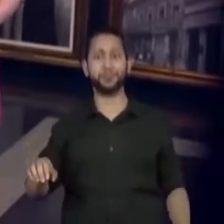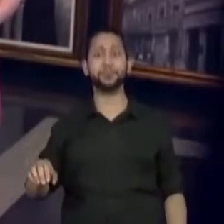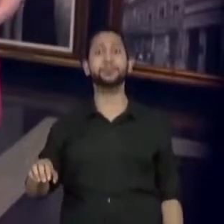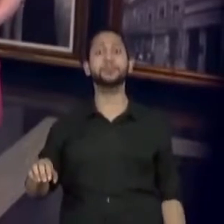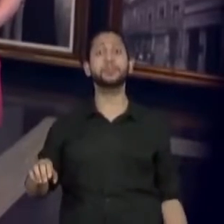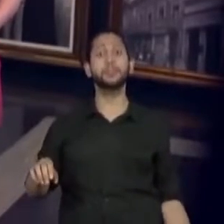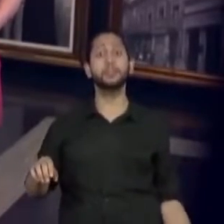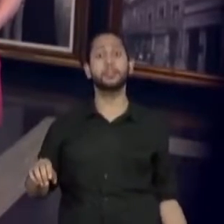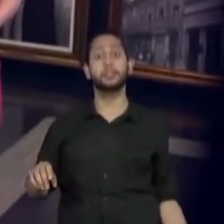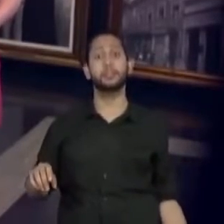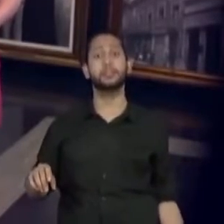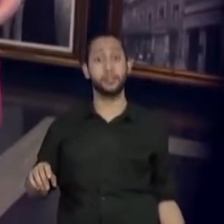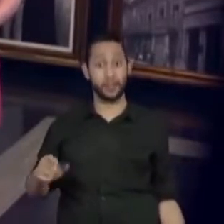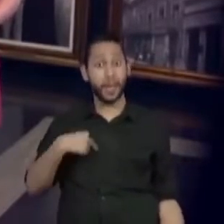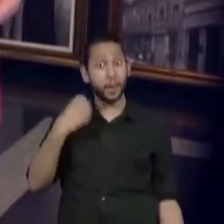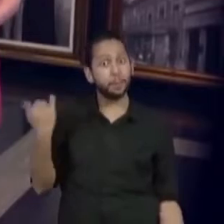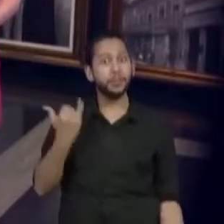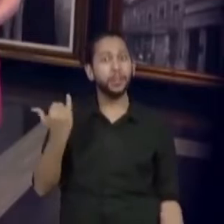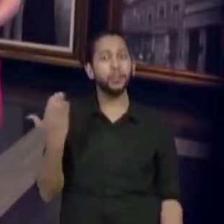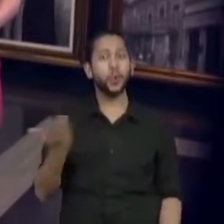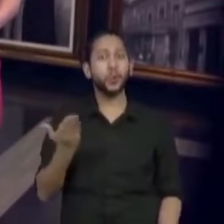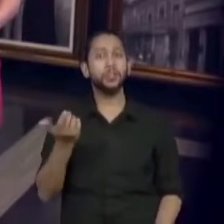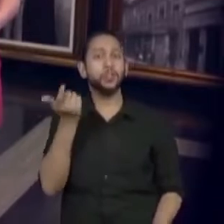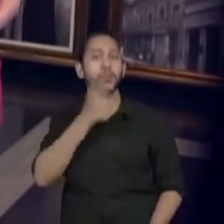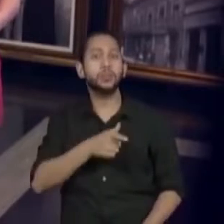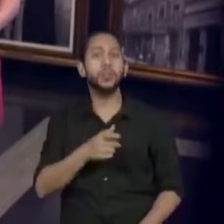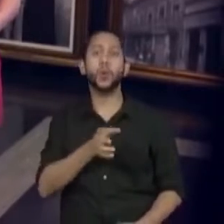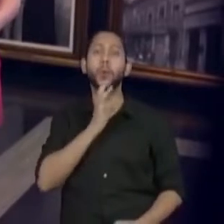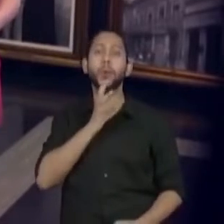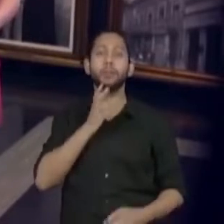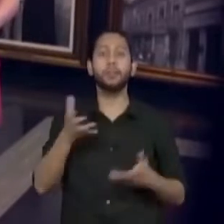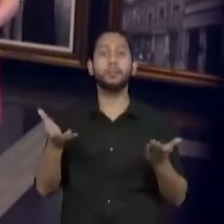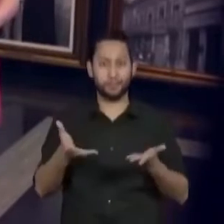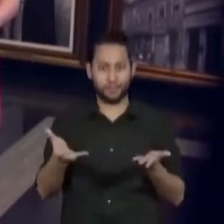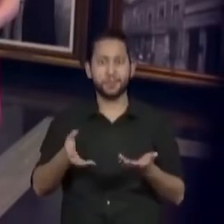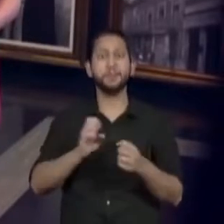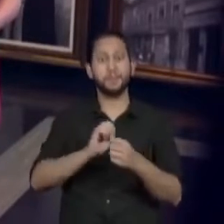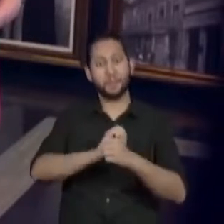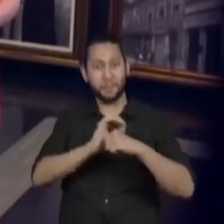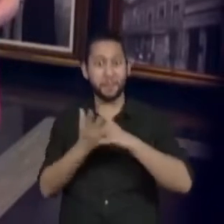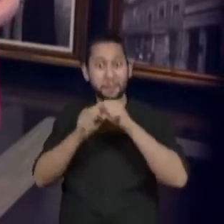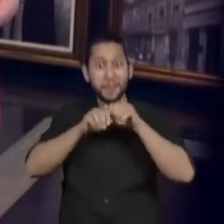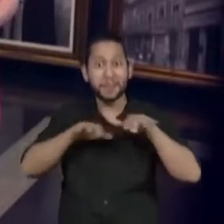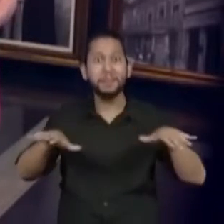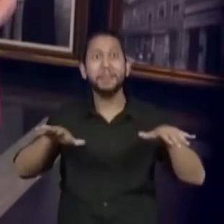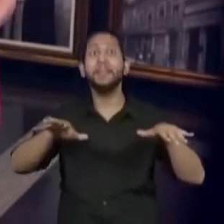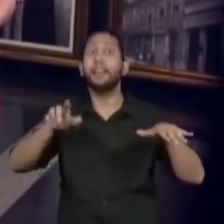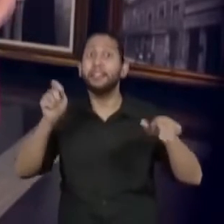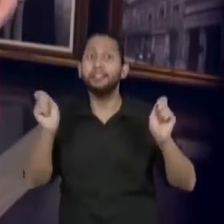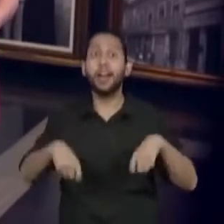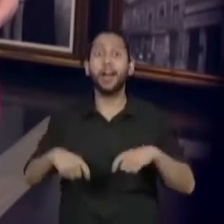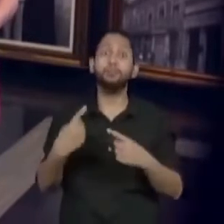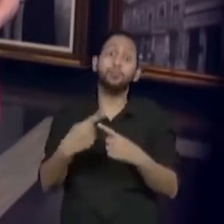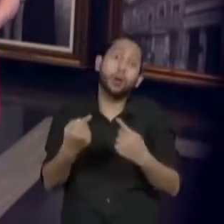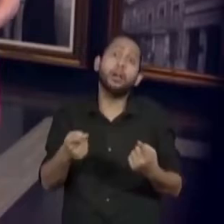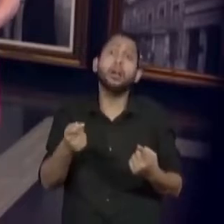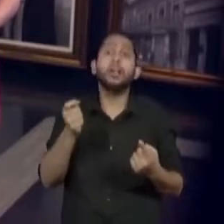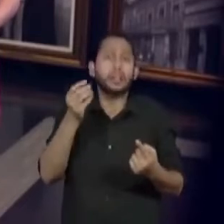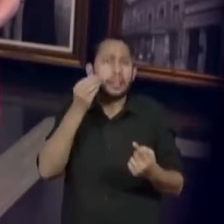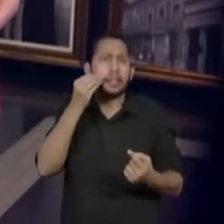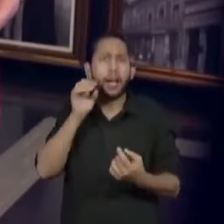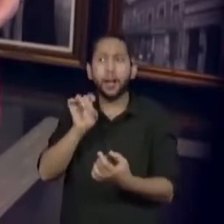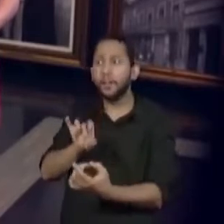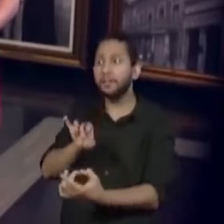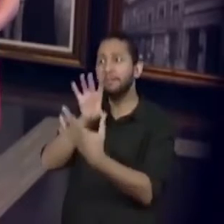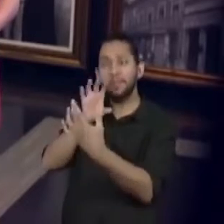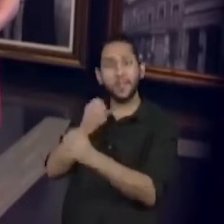oportunidade de conhecer hoje, nesse momento de pandemia, nós temos, parece que o turismo virtual aqui, então vale muito a pena